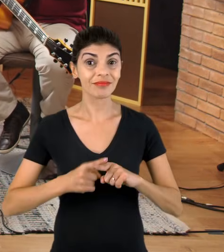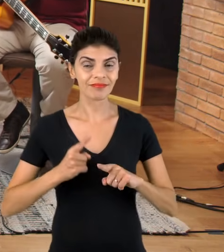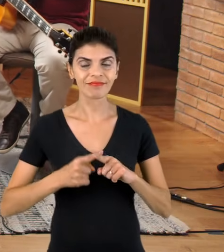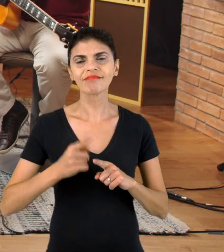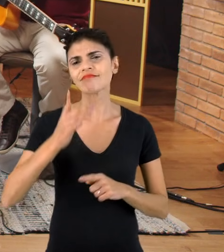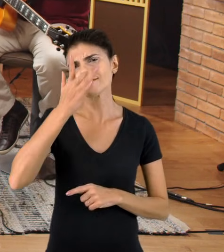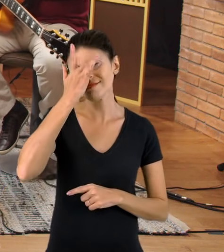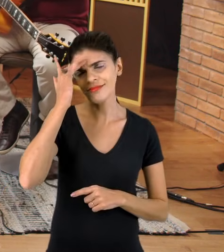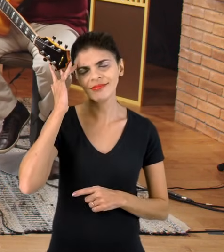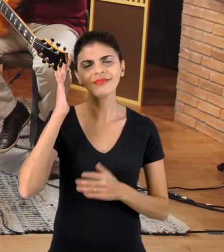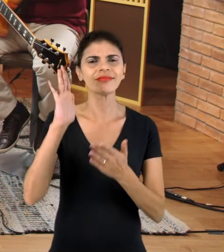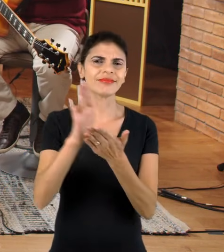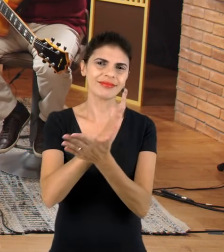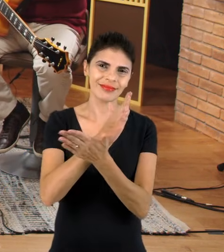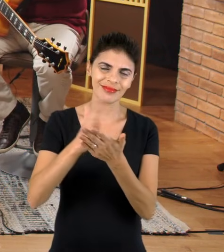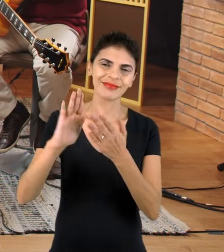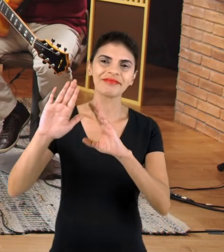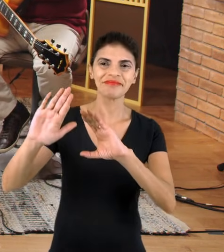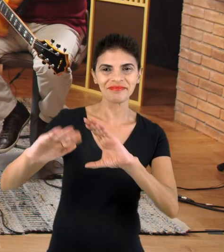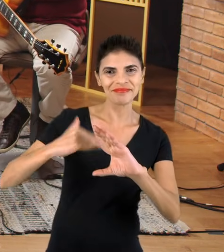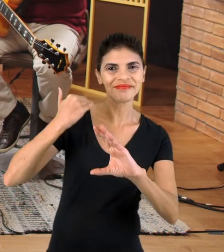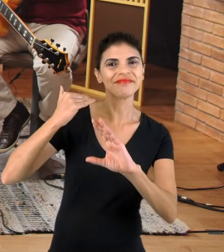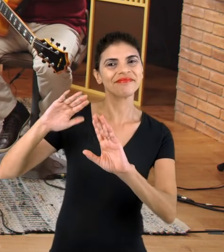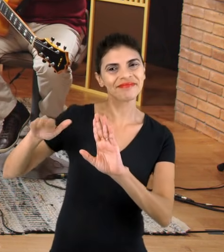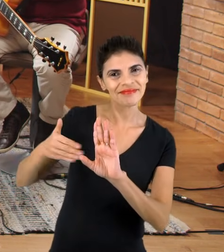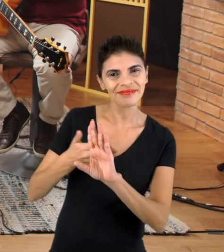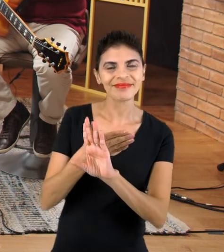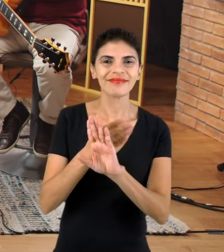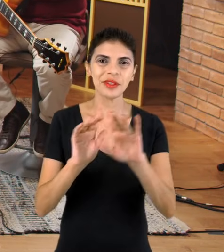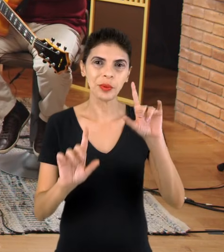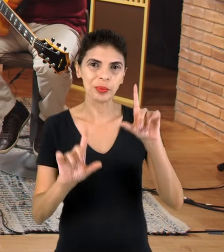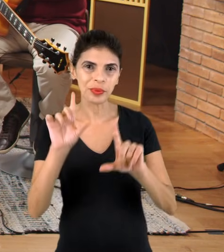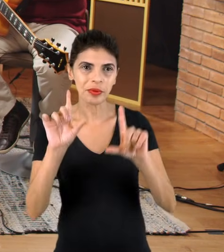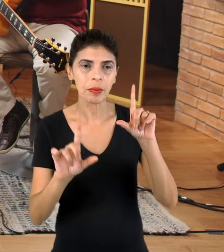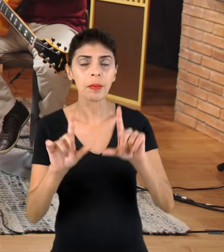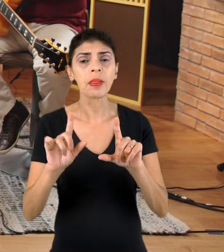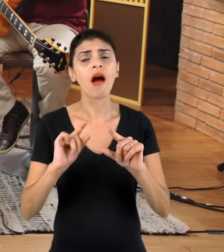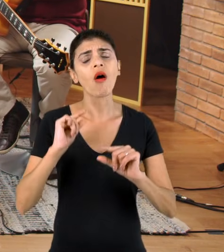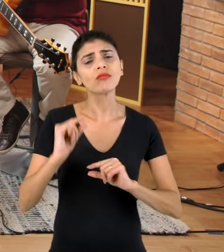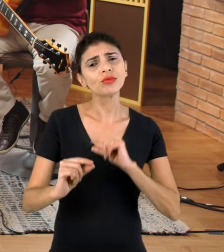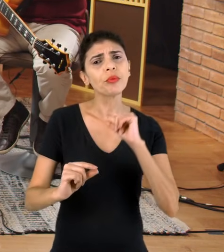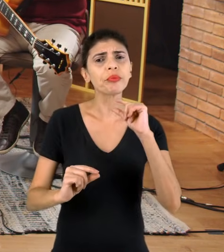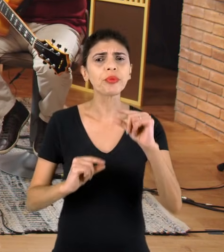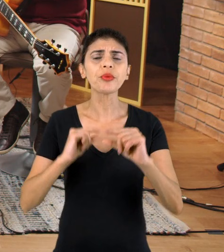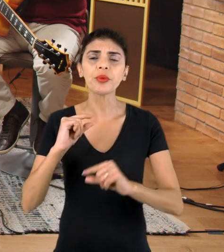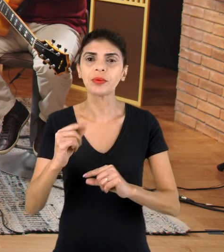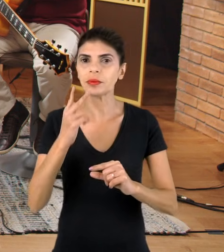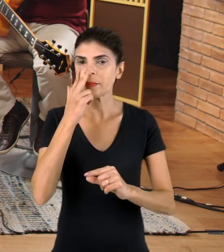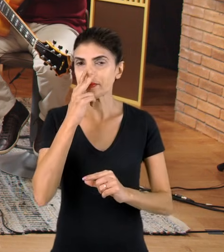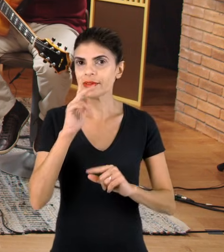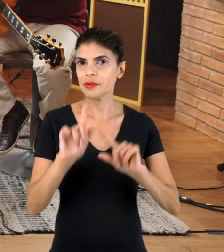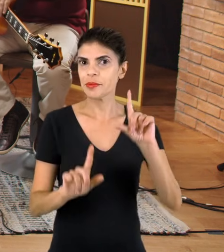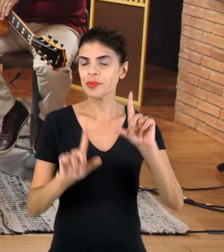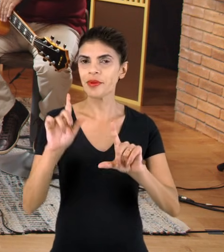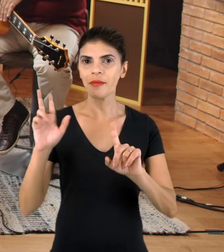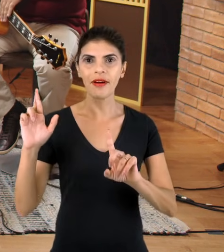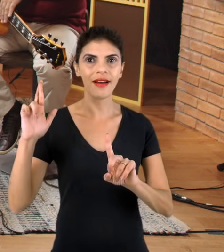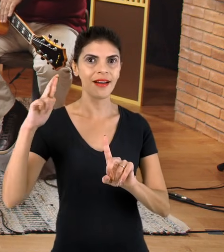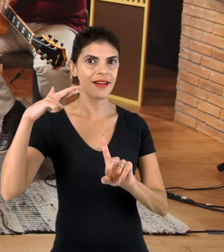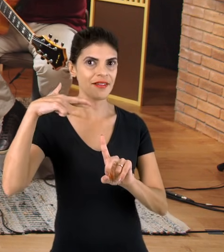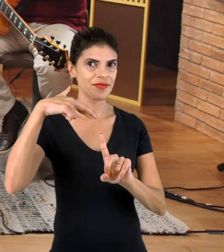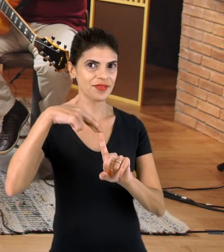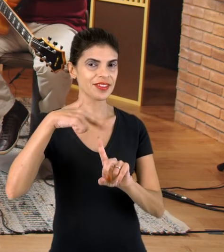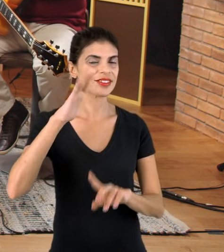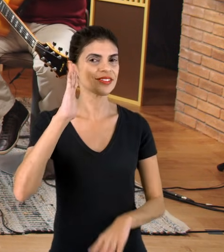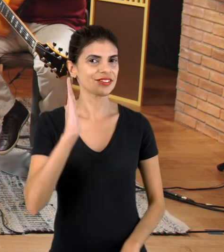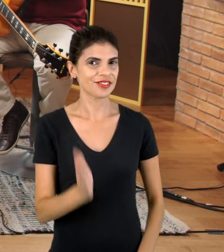Porque tem gente que... Né, o programa, ele aos poucos vem se tornando uma referência.